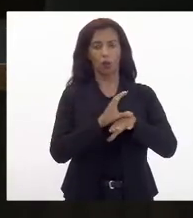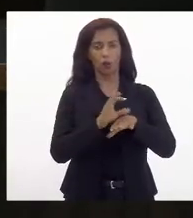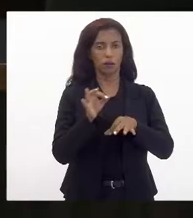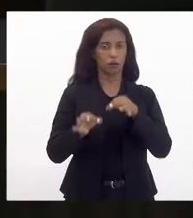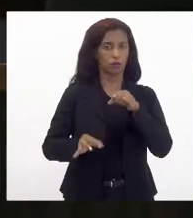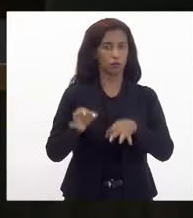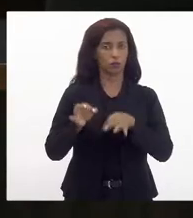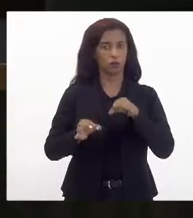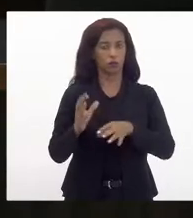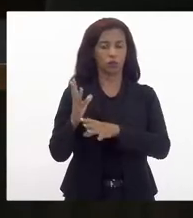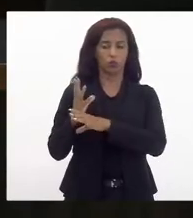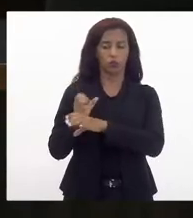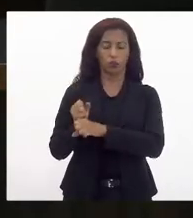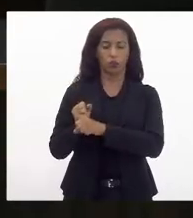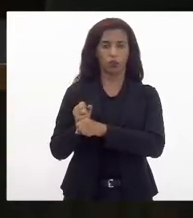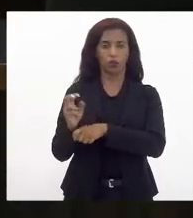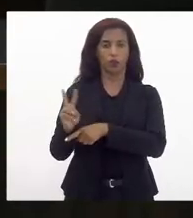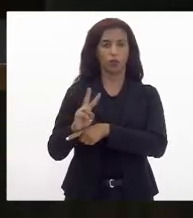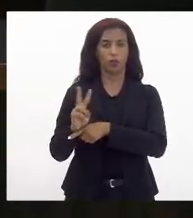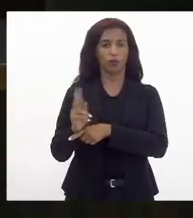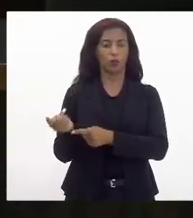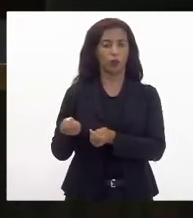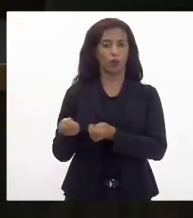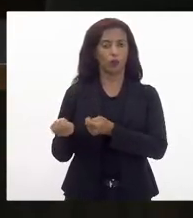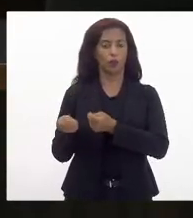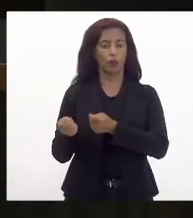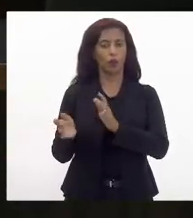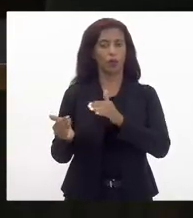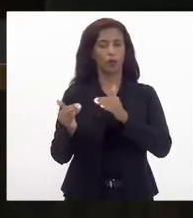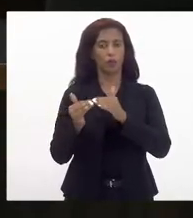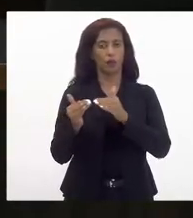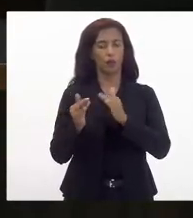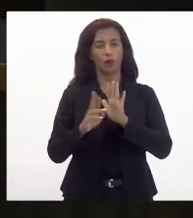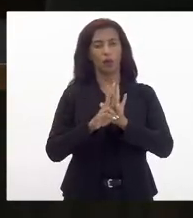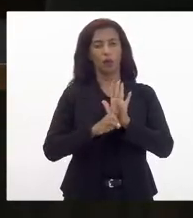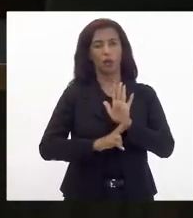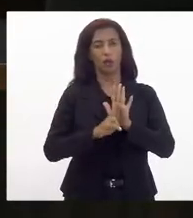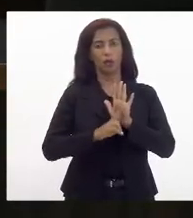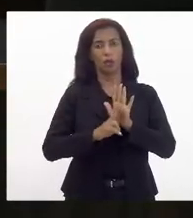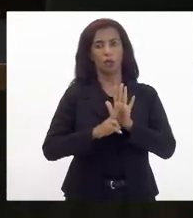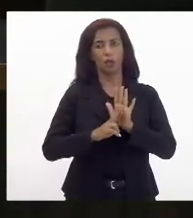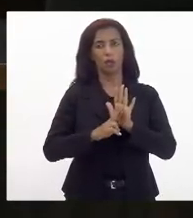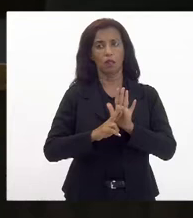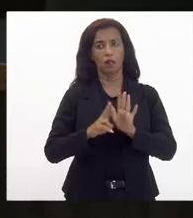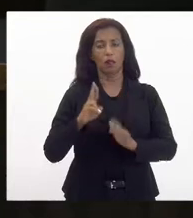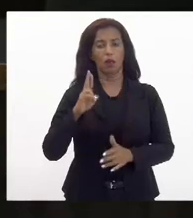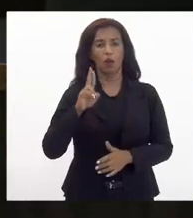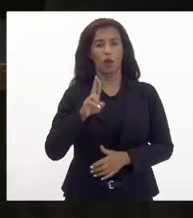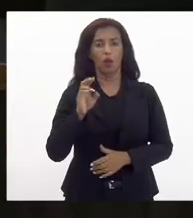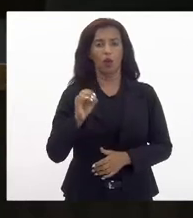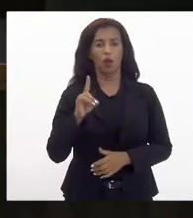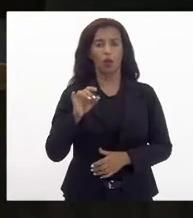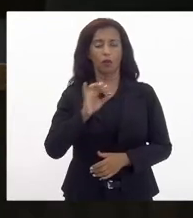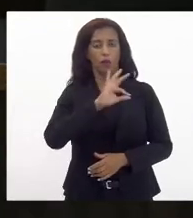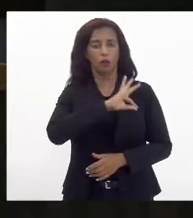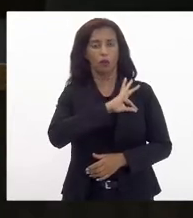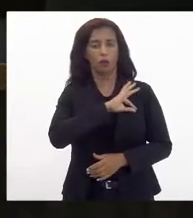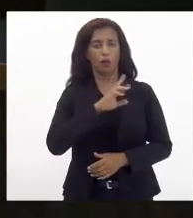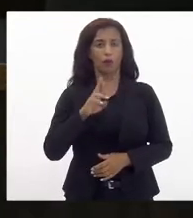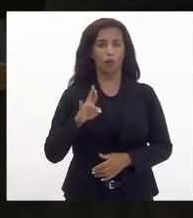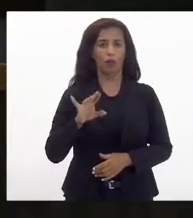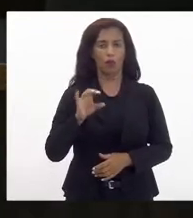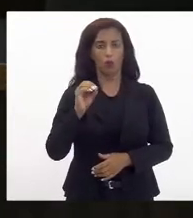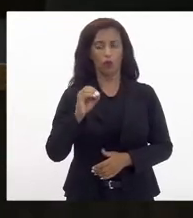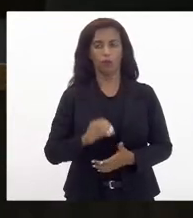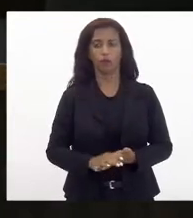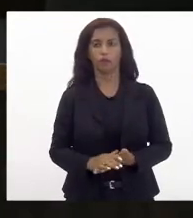justiça e de orçamento Finanças fiscalização financeira e controle favorável relatores deputados Rodrigo Bacelar Martha Rocha e Rodrigo